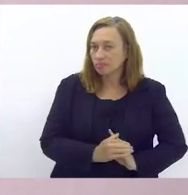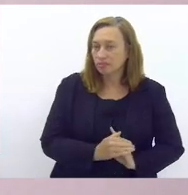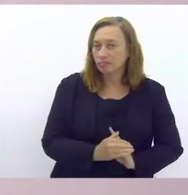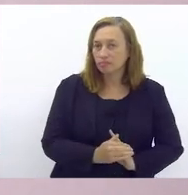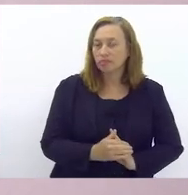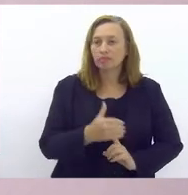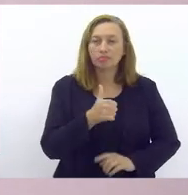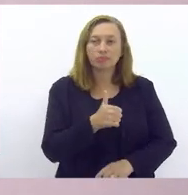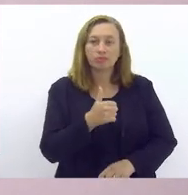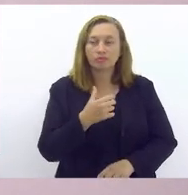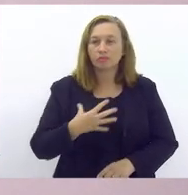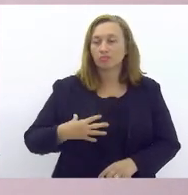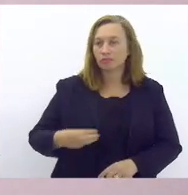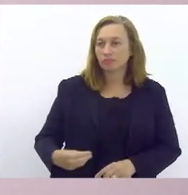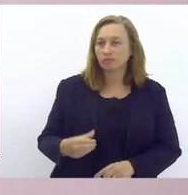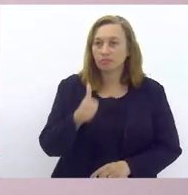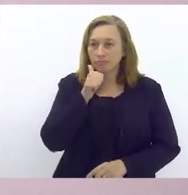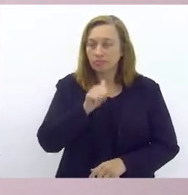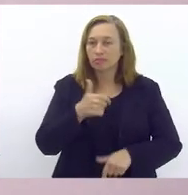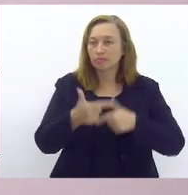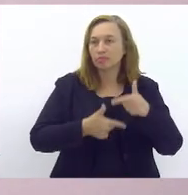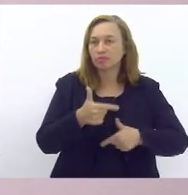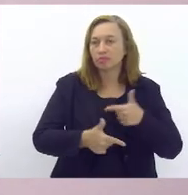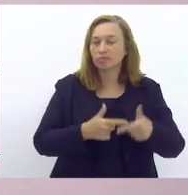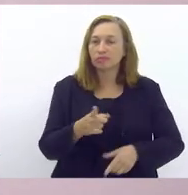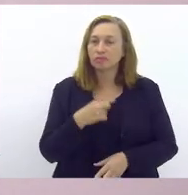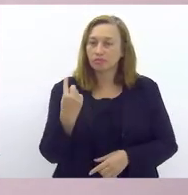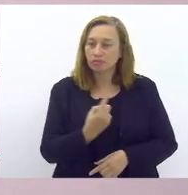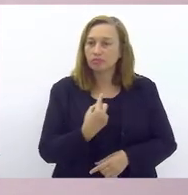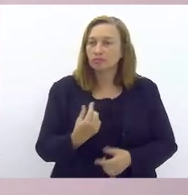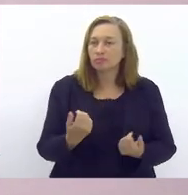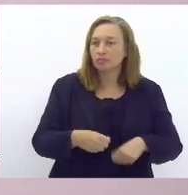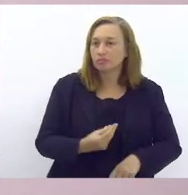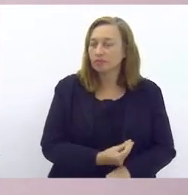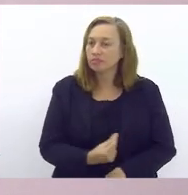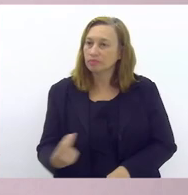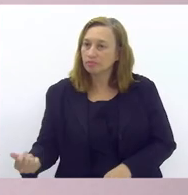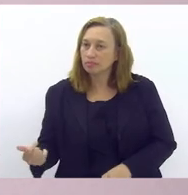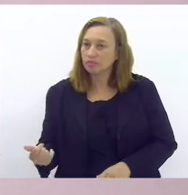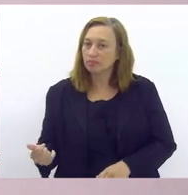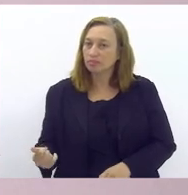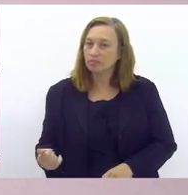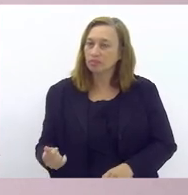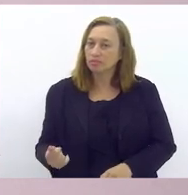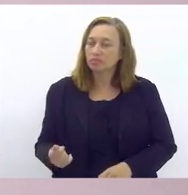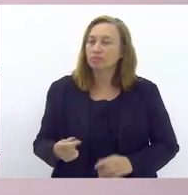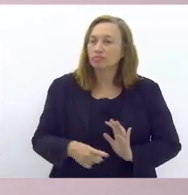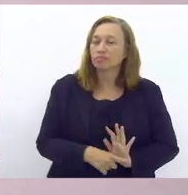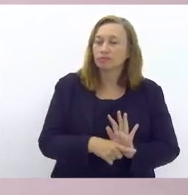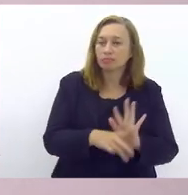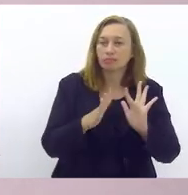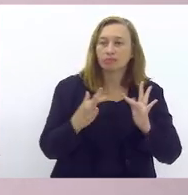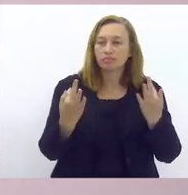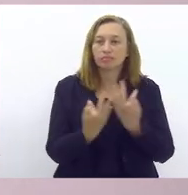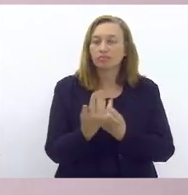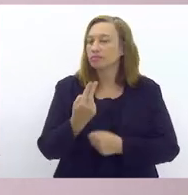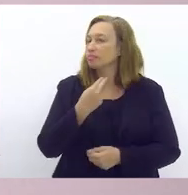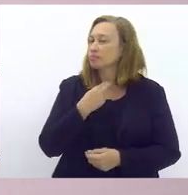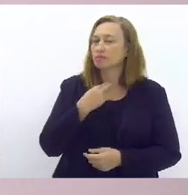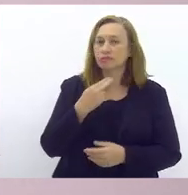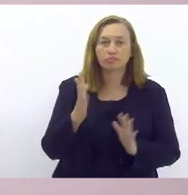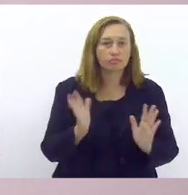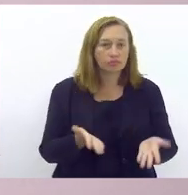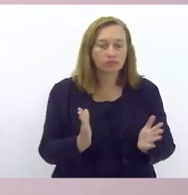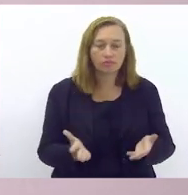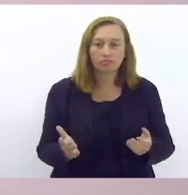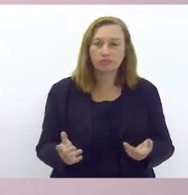nossas trabalhadoras. Porque somos nós que temos que sair para o sustento de nossas famílias. Nós não podemos hoje